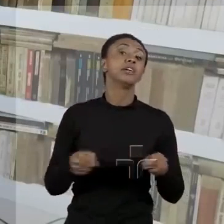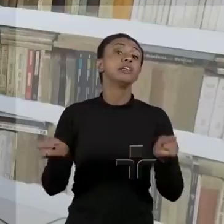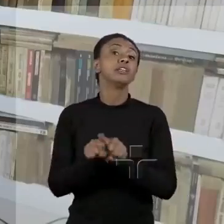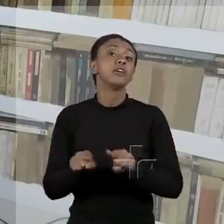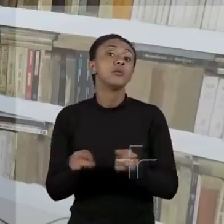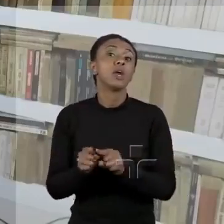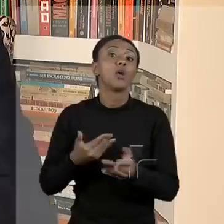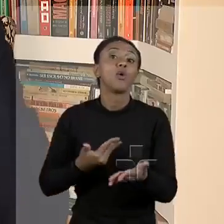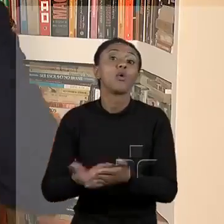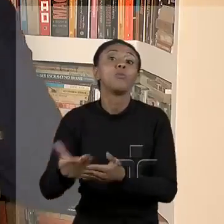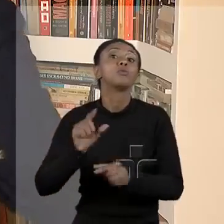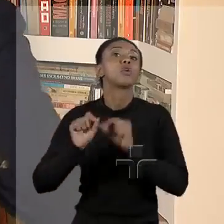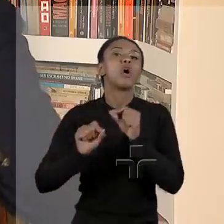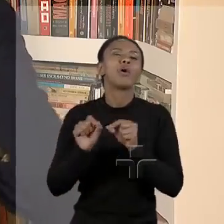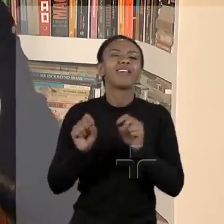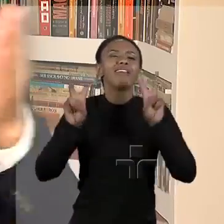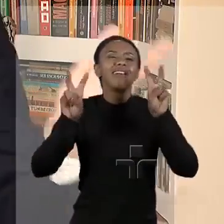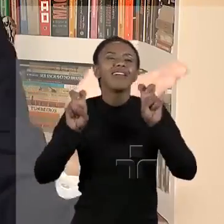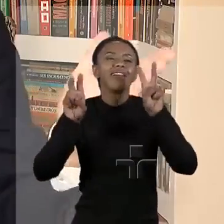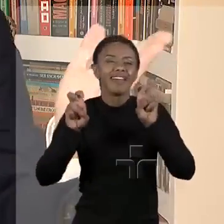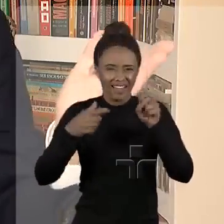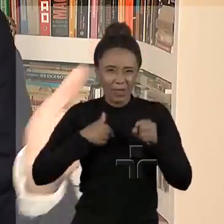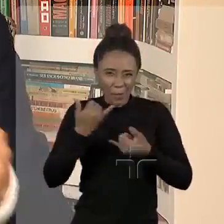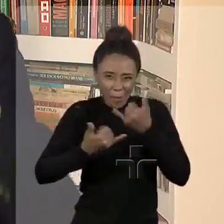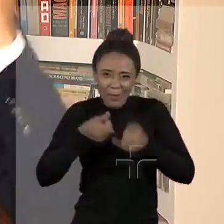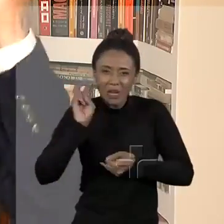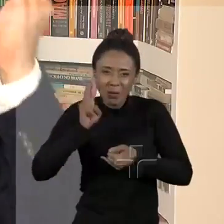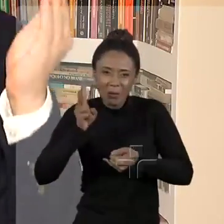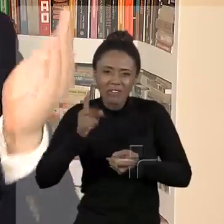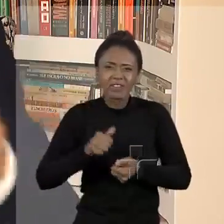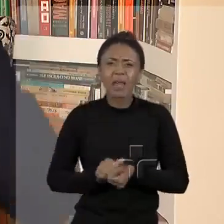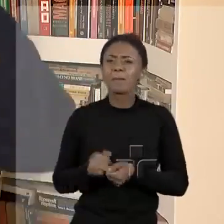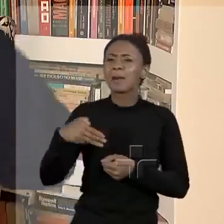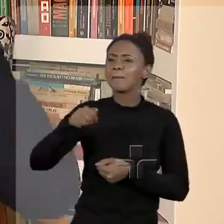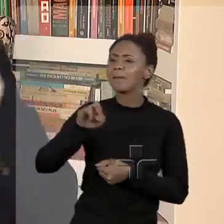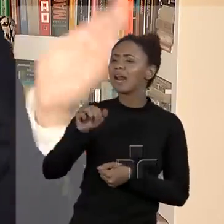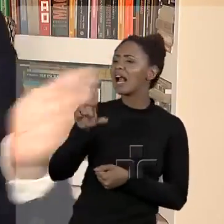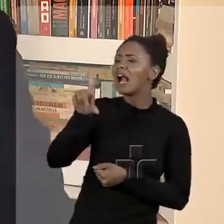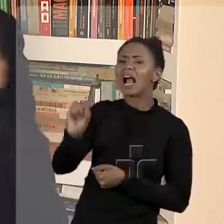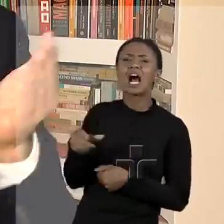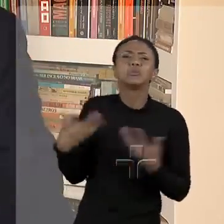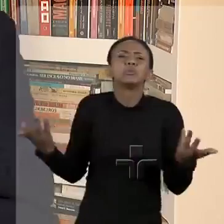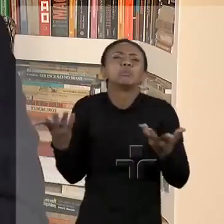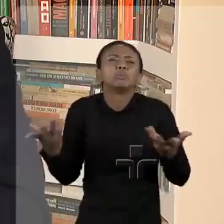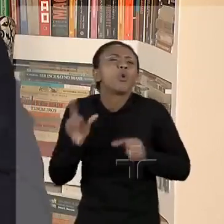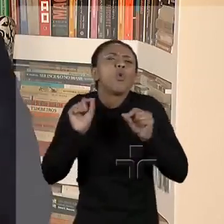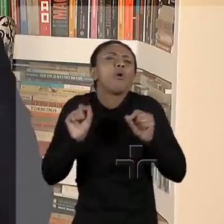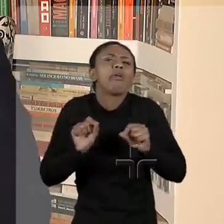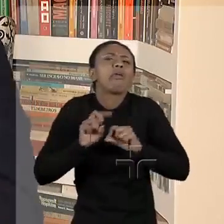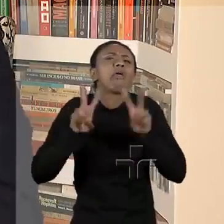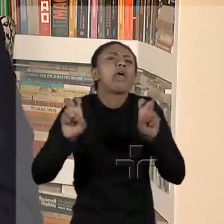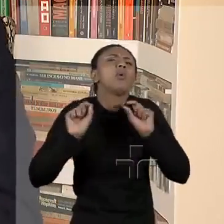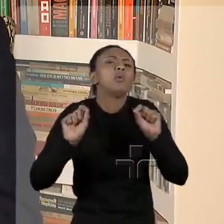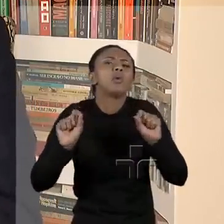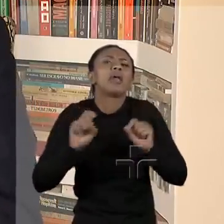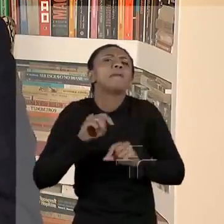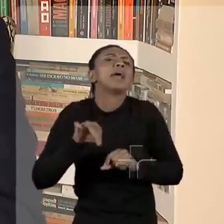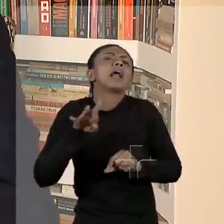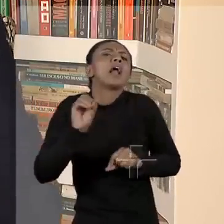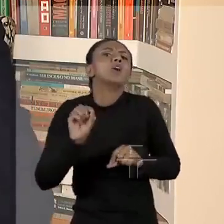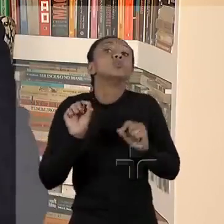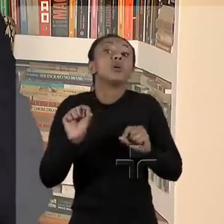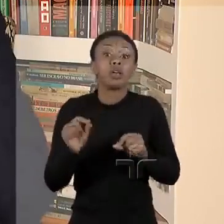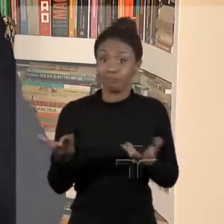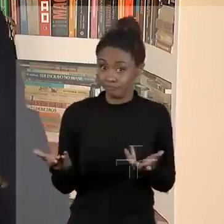o mercado, o chamado mercado, aquele que eu sempre brinco, que nunca me apresentaram, quem é esse mercado? Alto, baixo, gordo, magro, qual é a idade? Mas o tal mercado deu